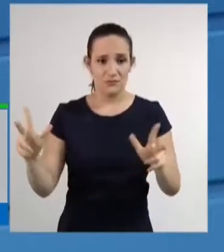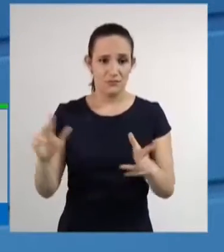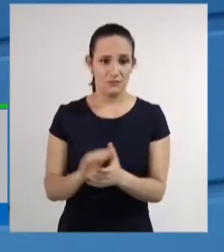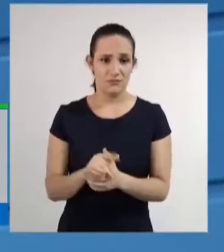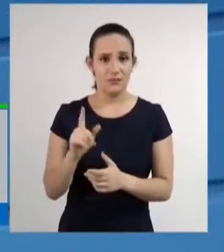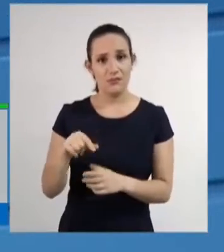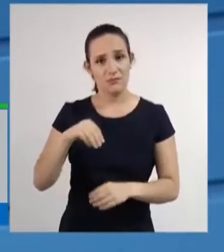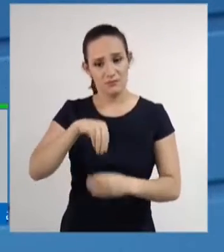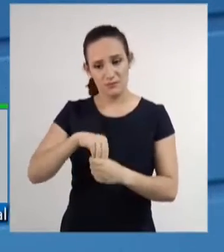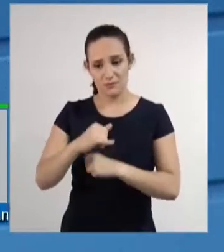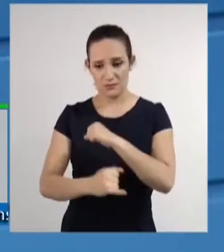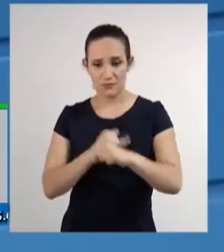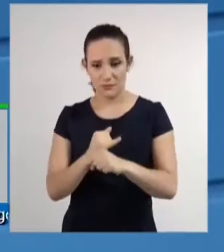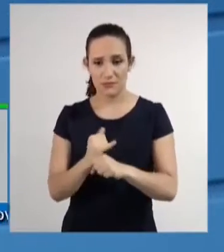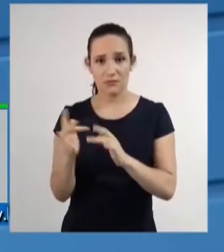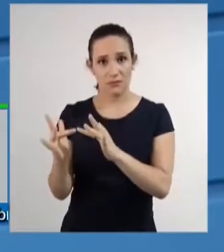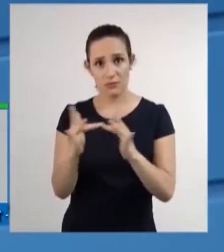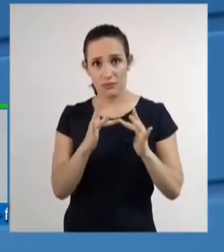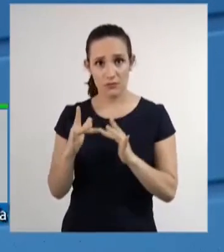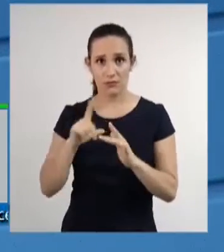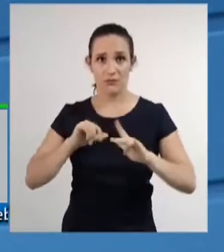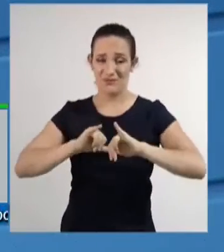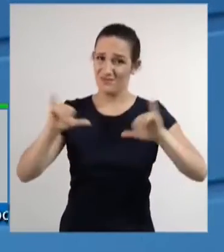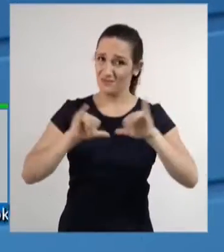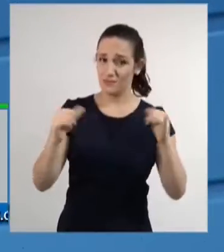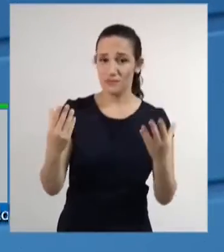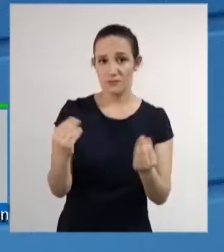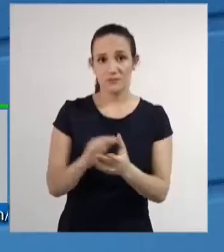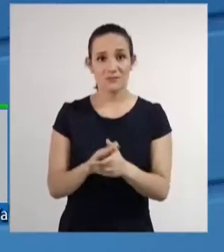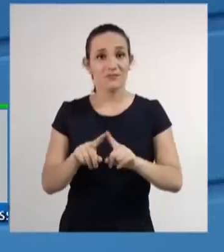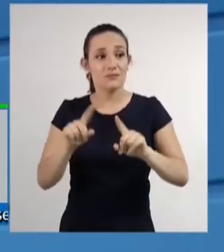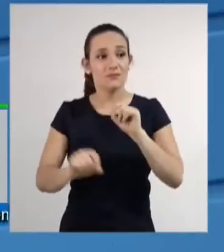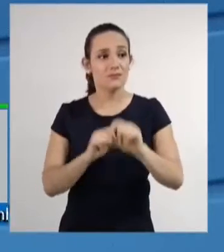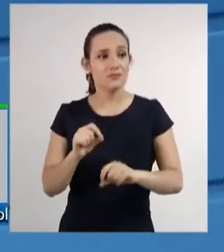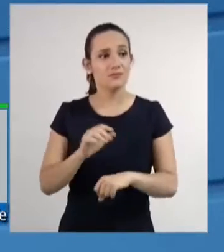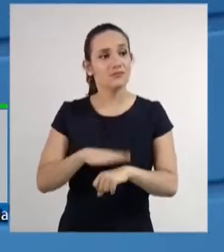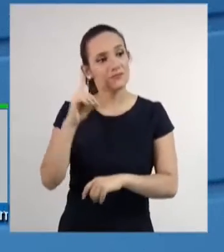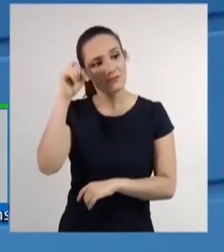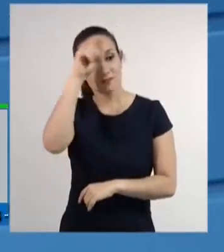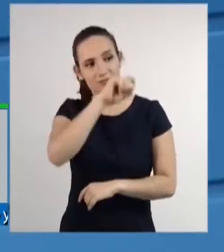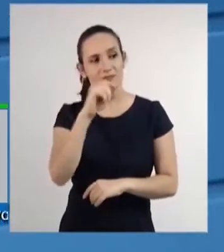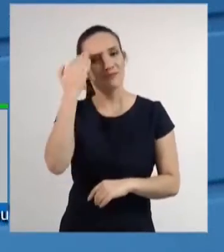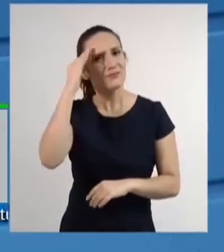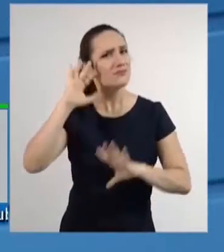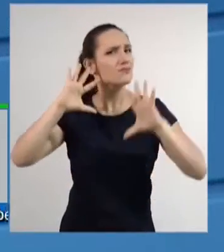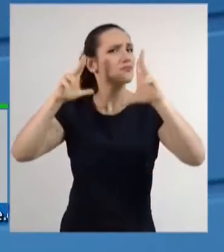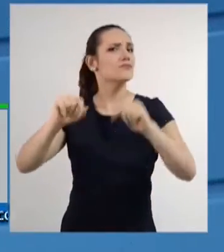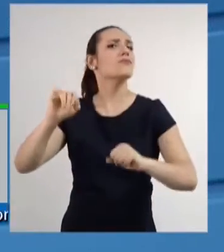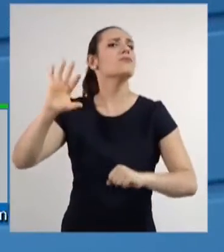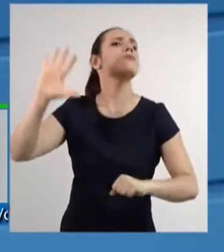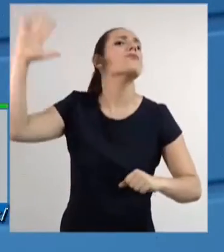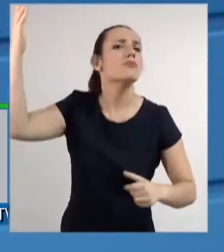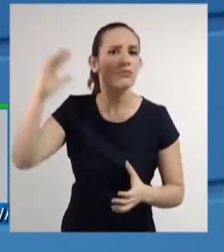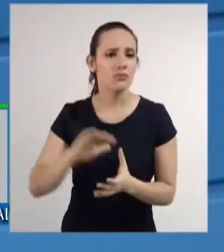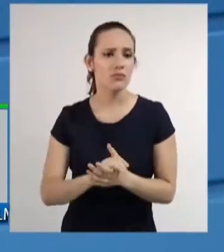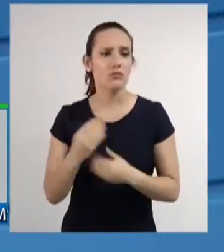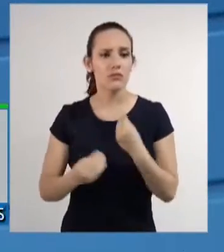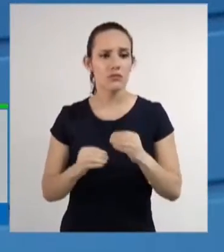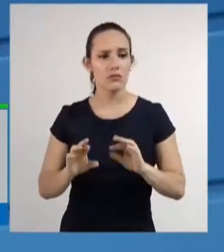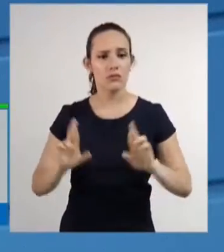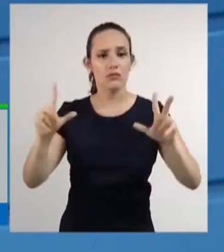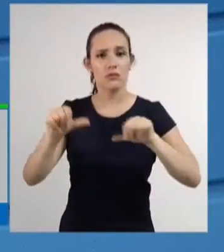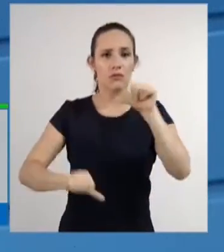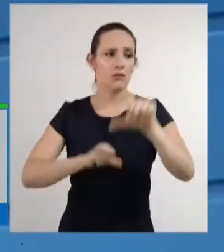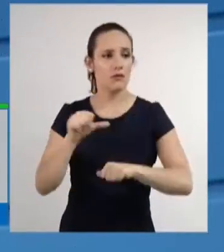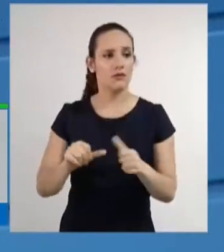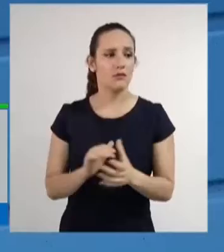ele é internauta, conectado, tem muita informação, mas dificuldade para processar toda essa informação e reverter